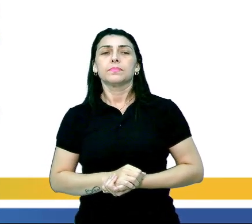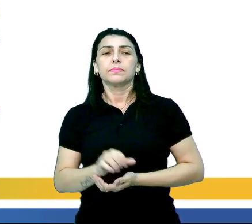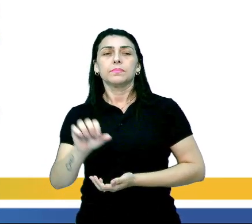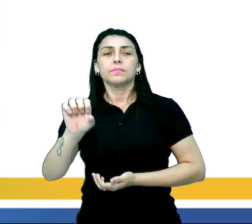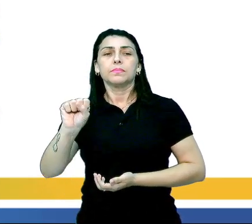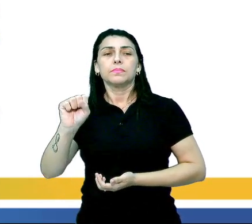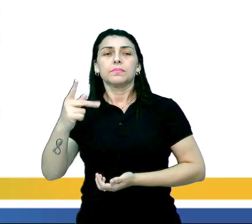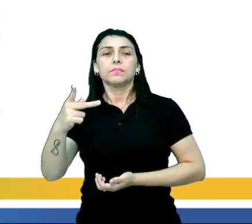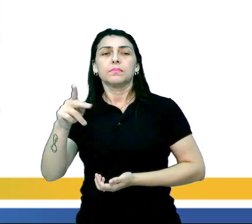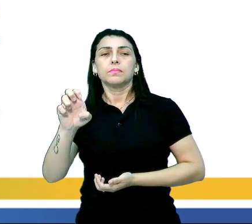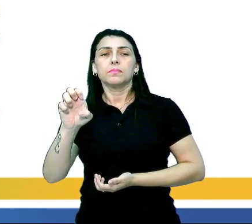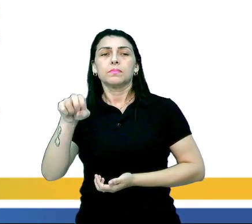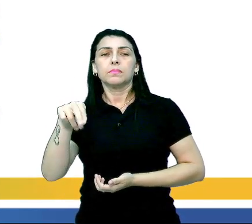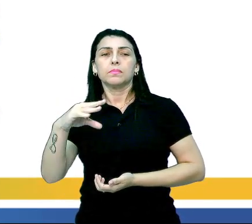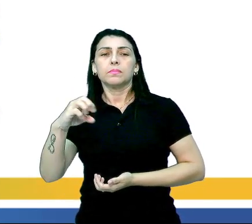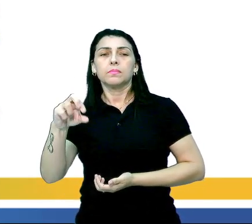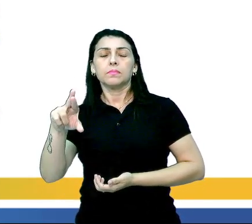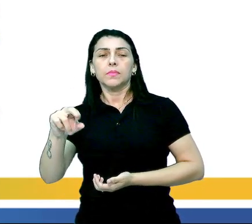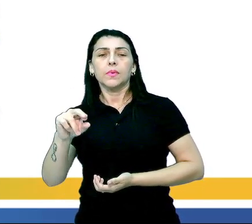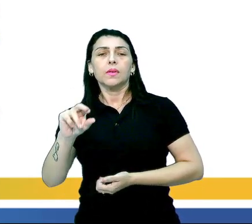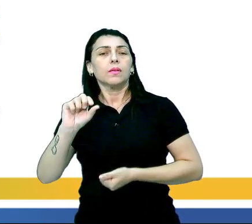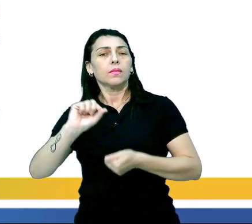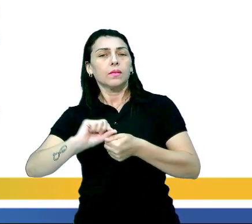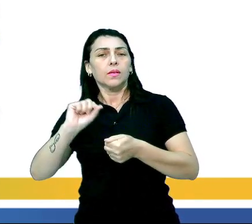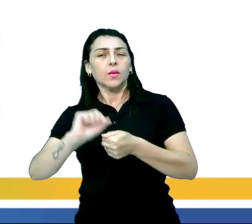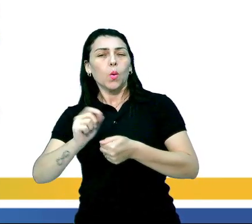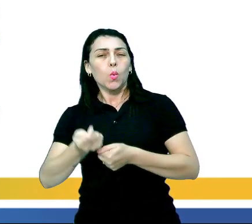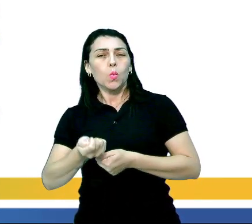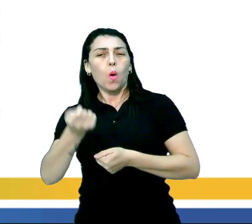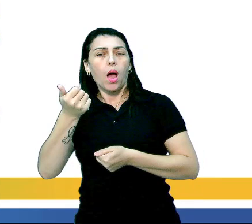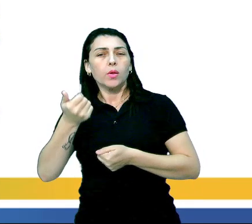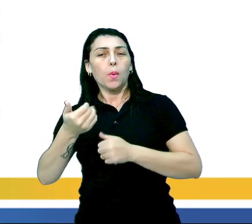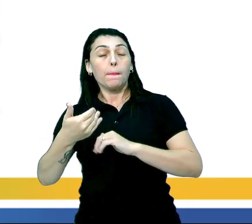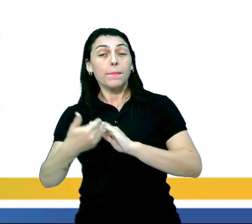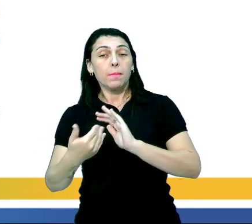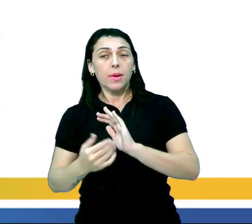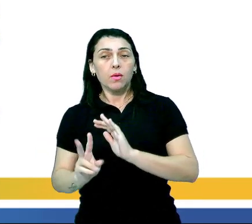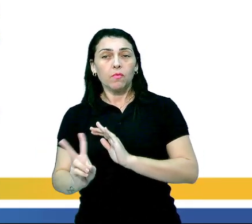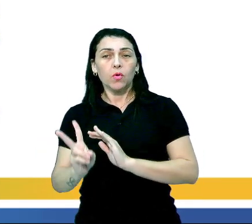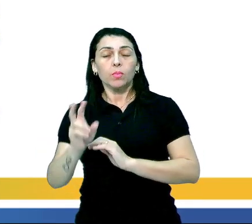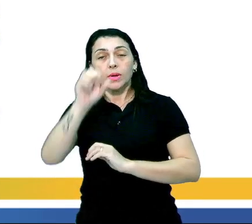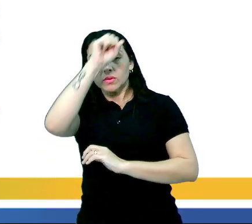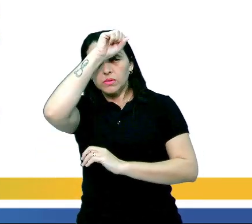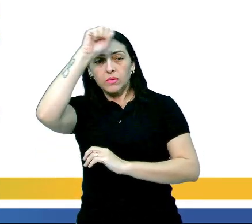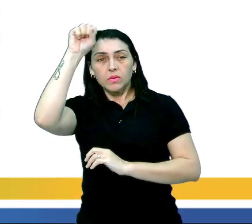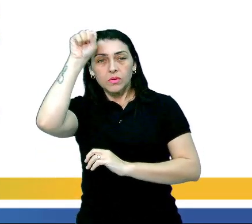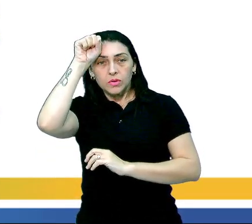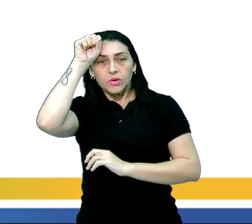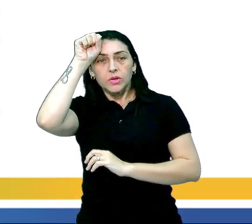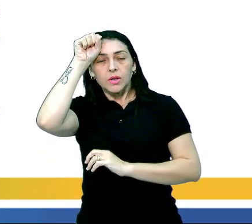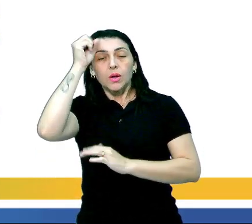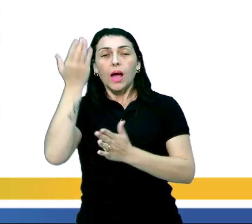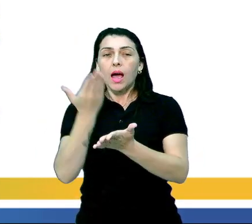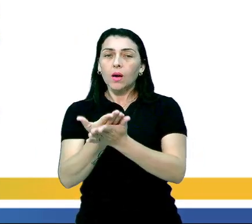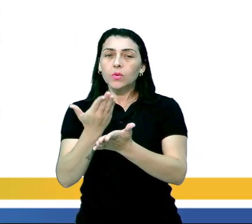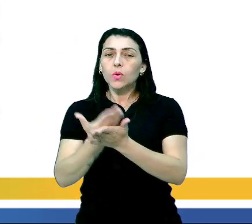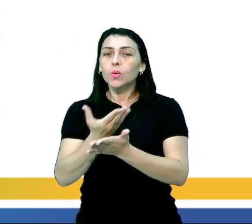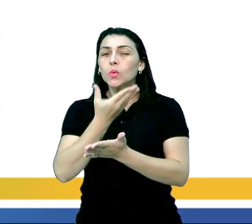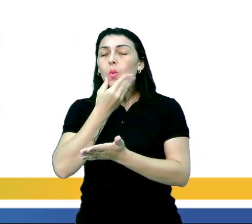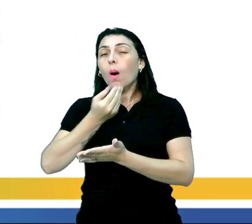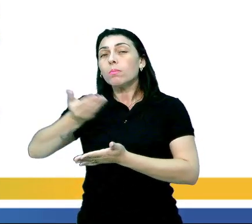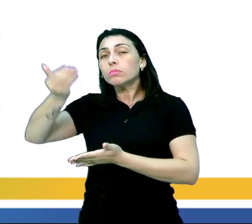seguinte. Spencer consagrou quase todo o primeiro volume de sua Sociologia